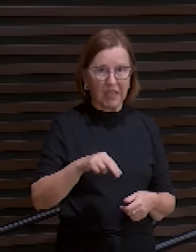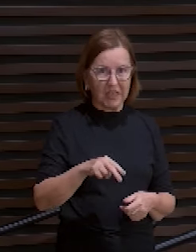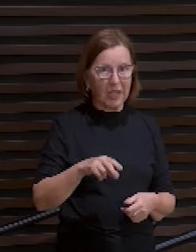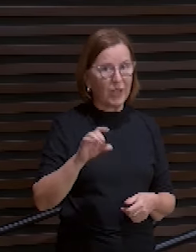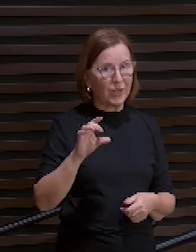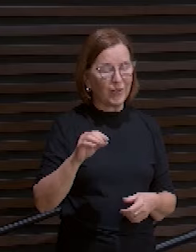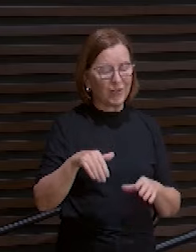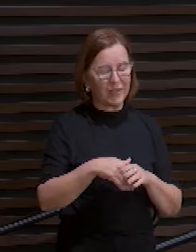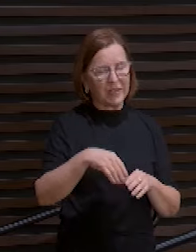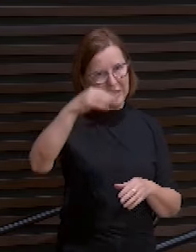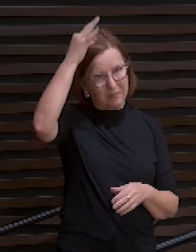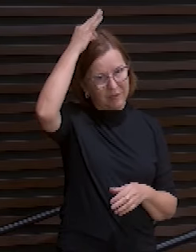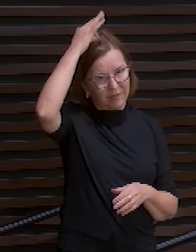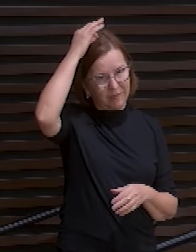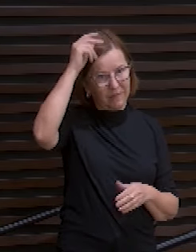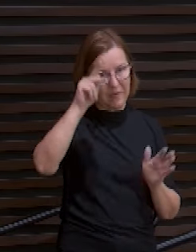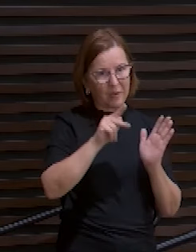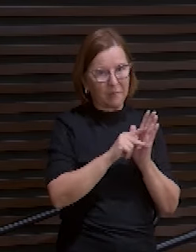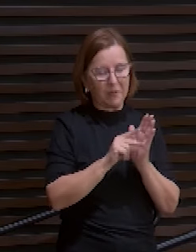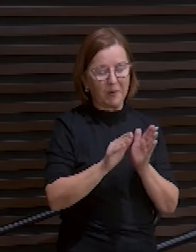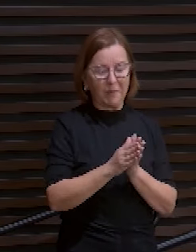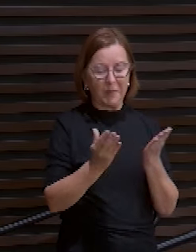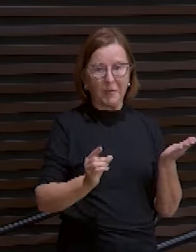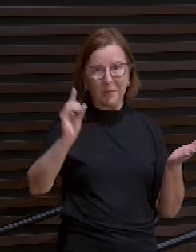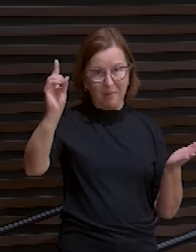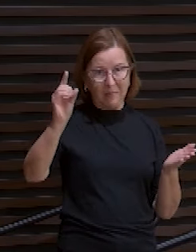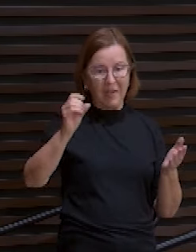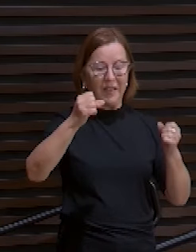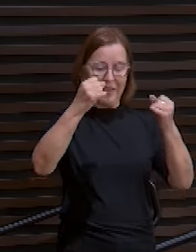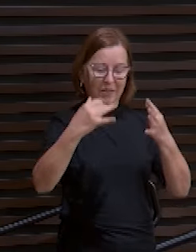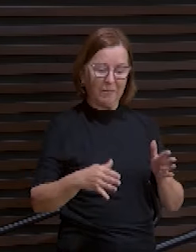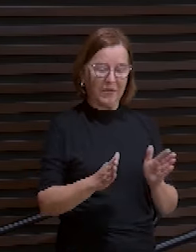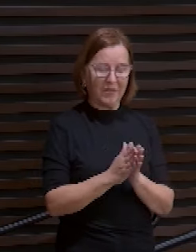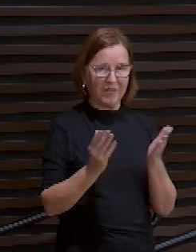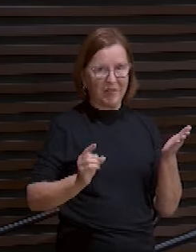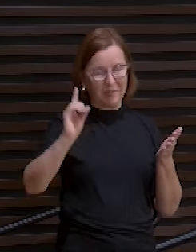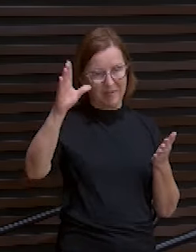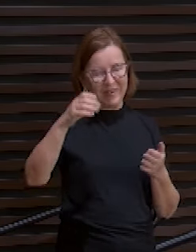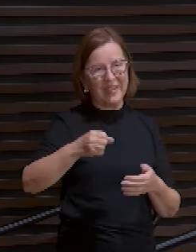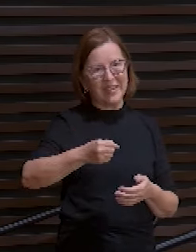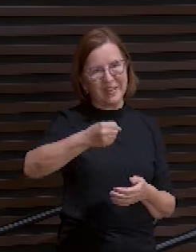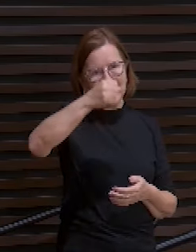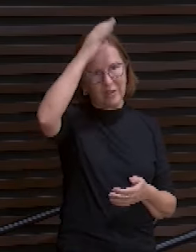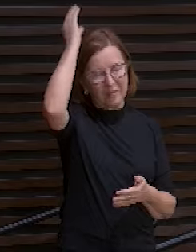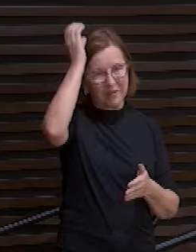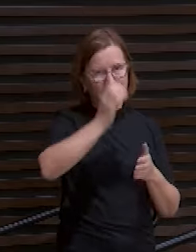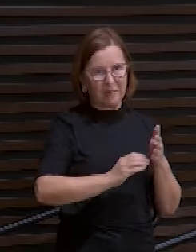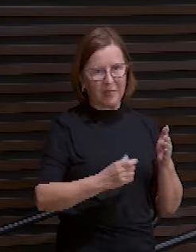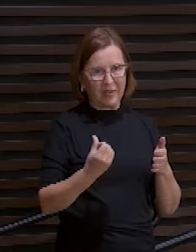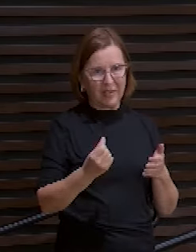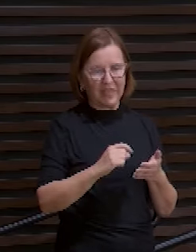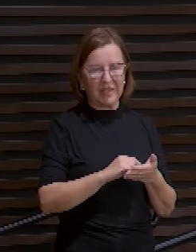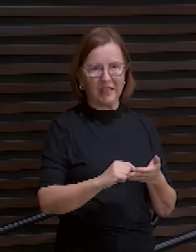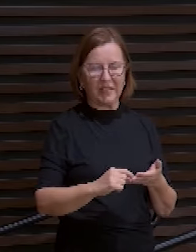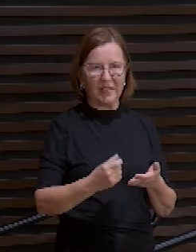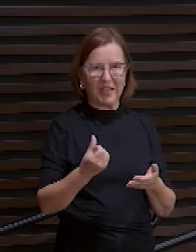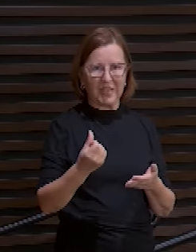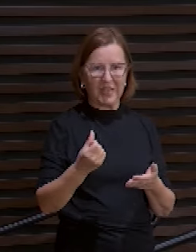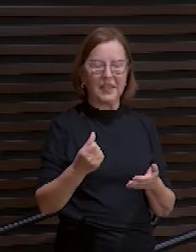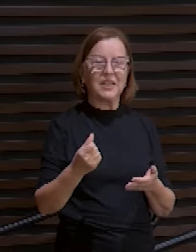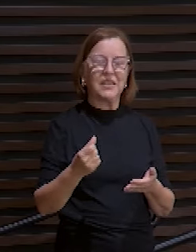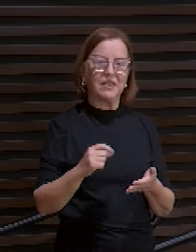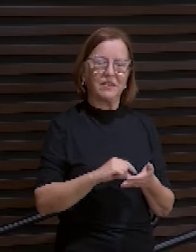a própria Bíblia explica a Bíblia Romanos 6 6 e 7 Vamos ler juntos